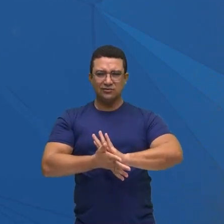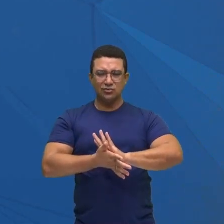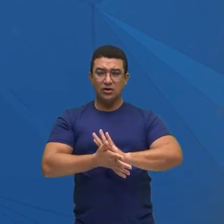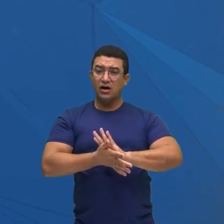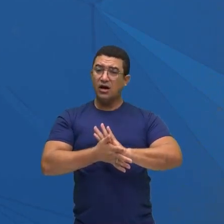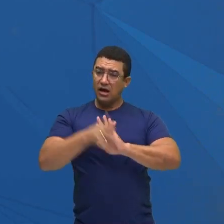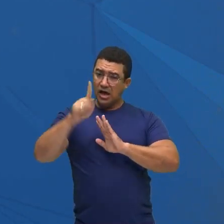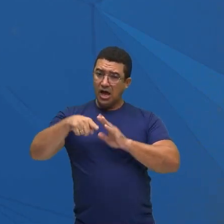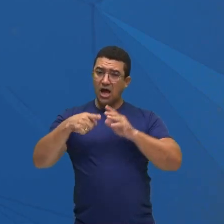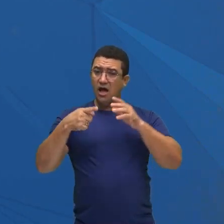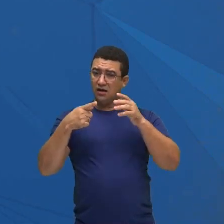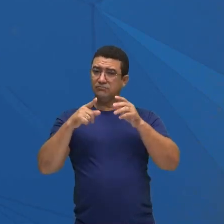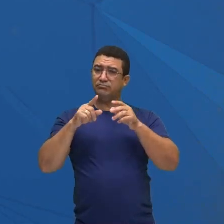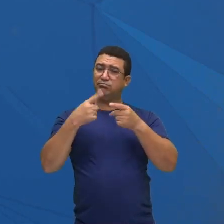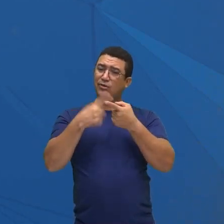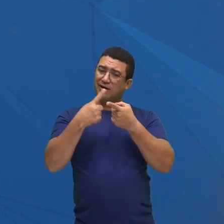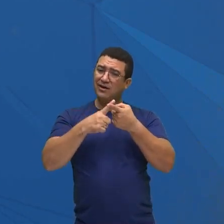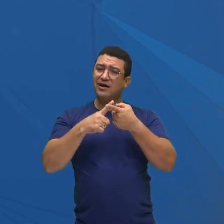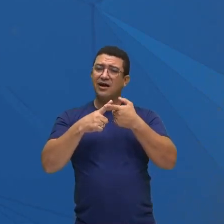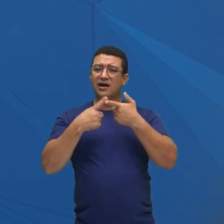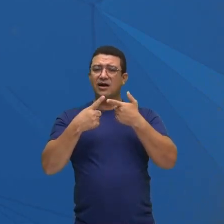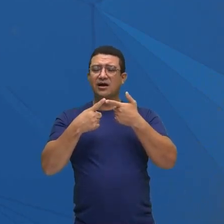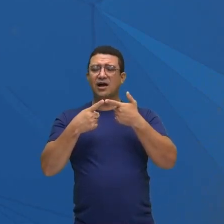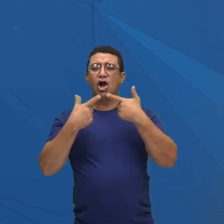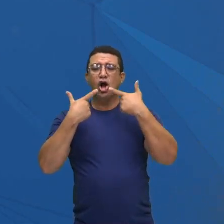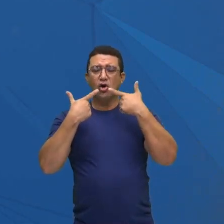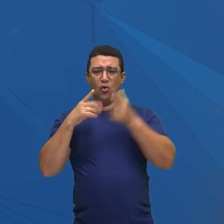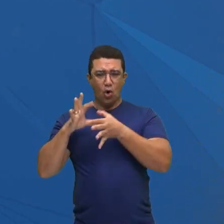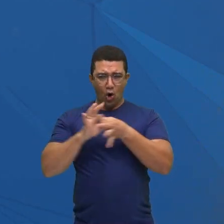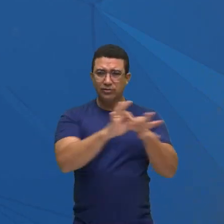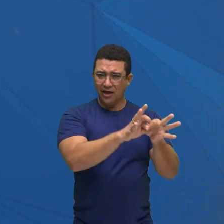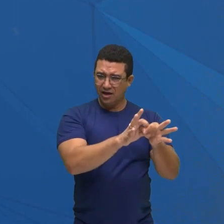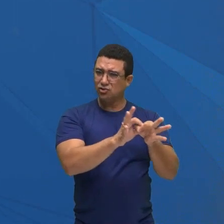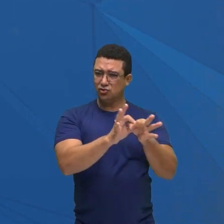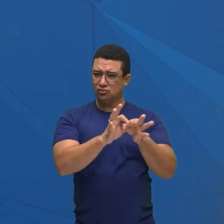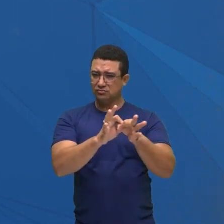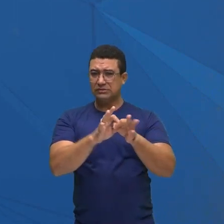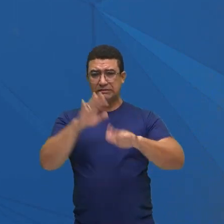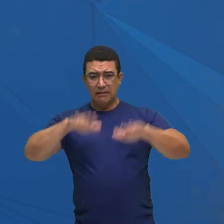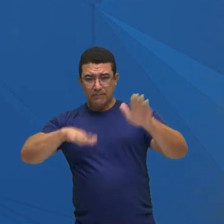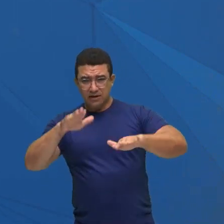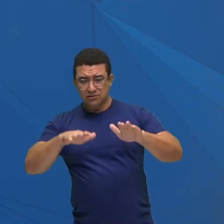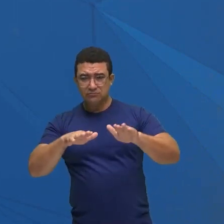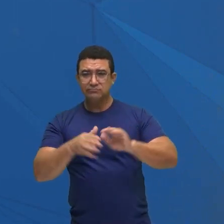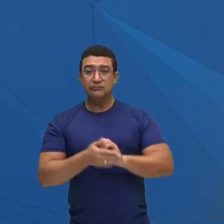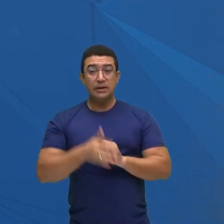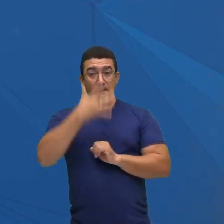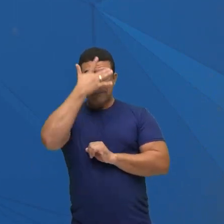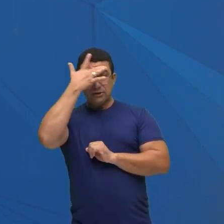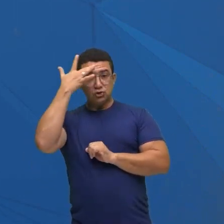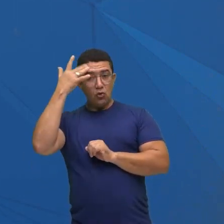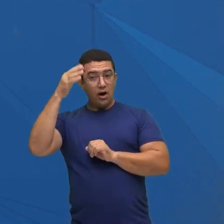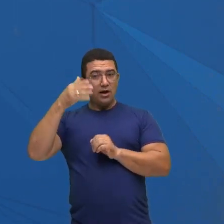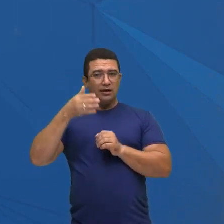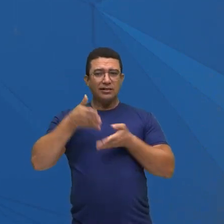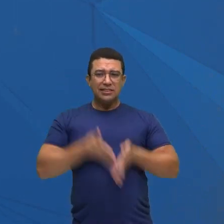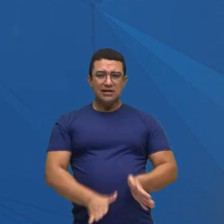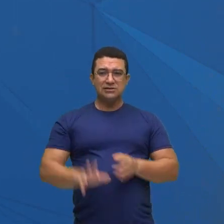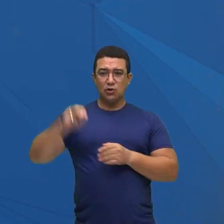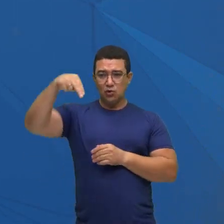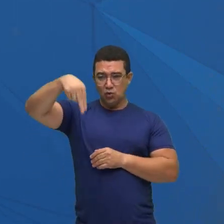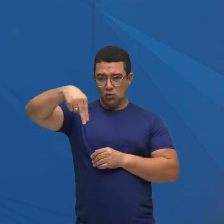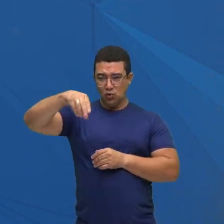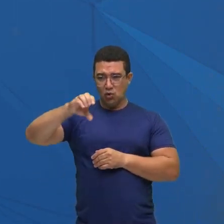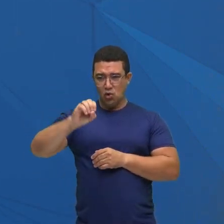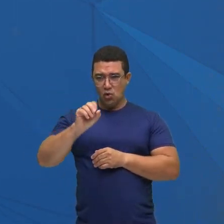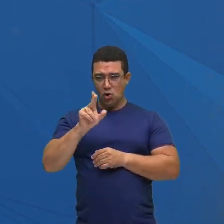contextos diferentes, né? Então, o preconceito linguístico ele está muito associado a isso. Pessoas que são nordestinas têm um sotaque bem característico. Quando a